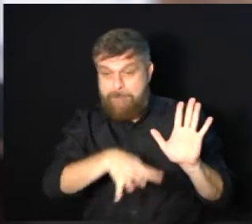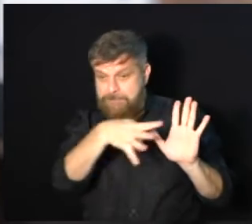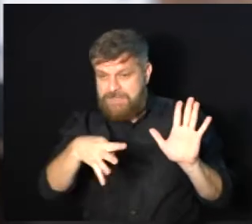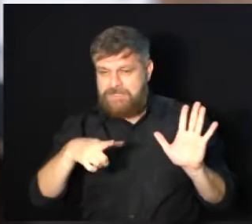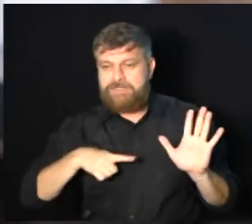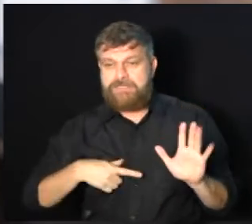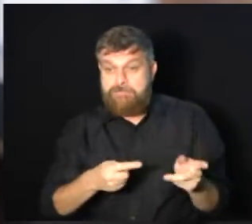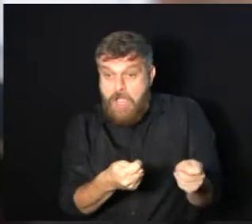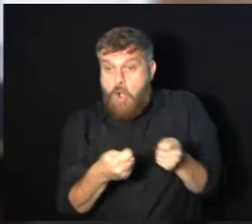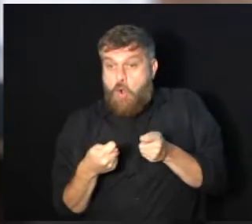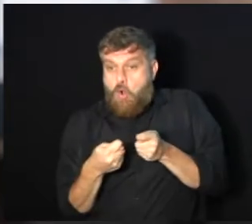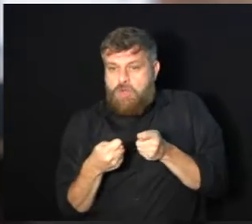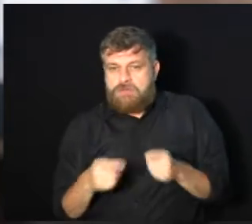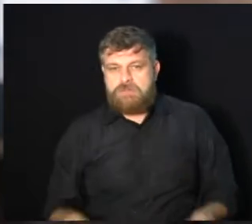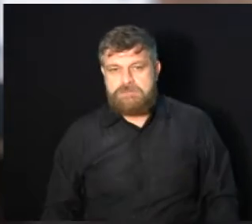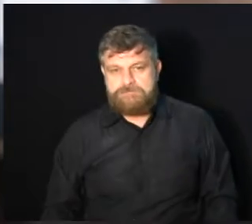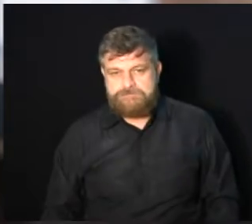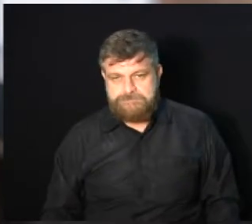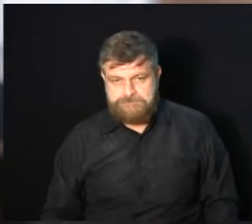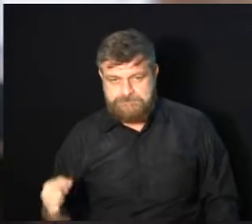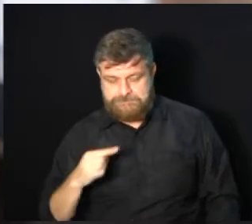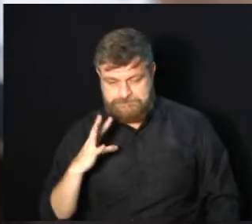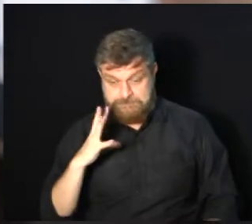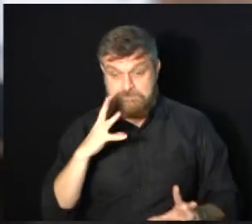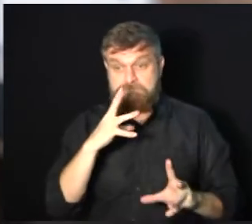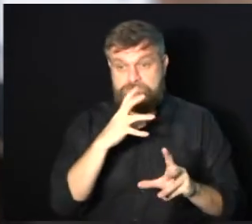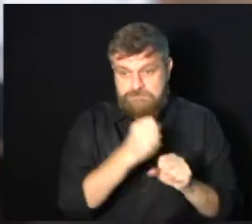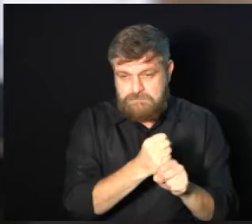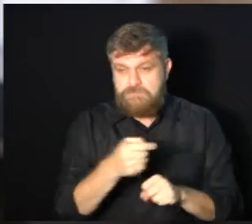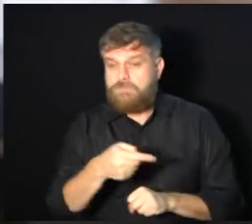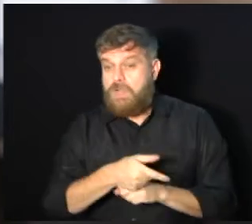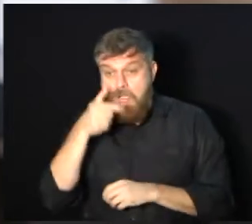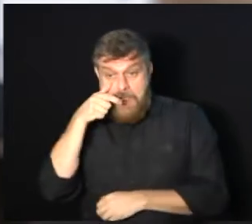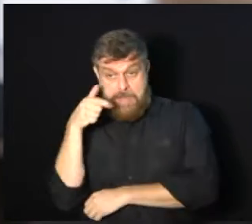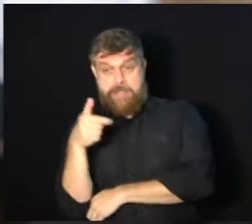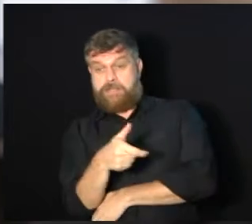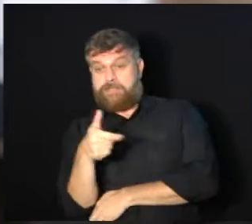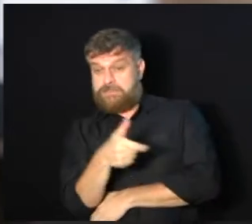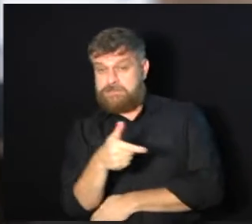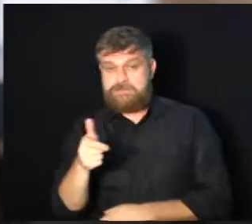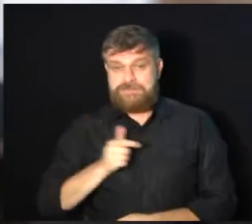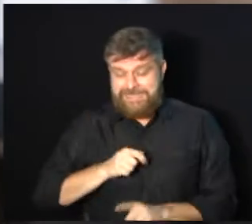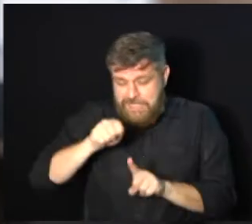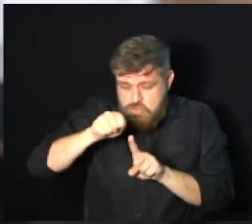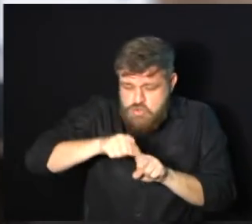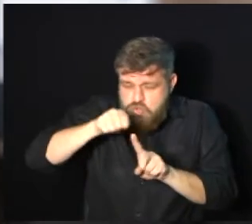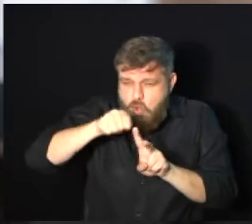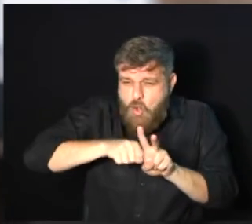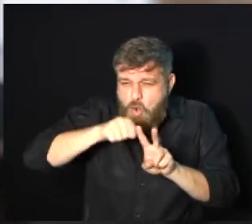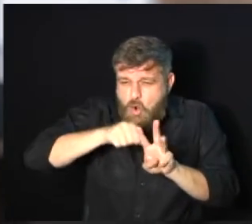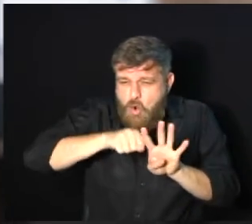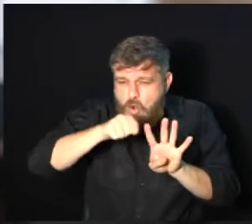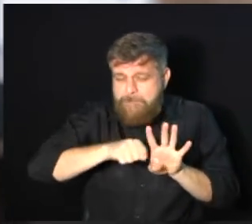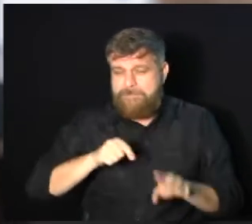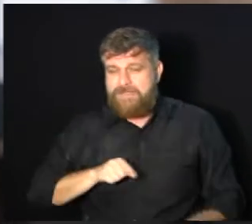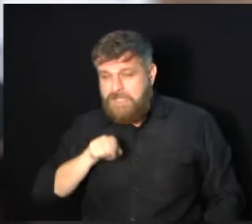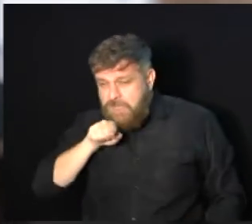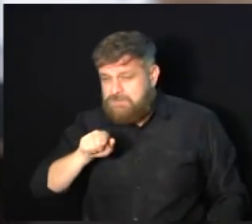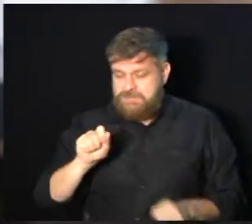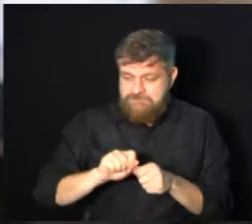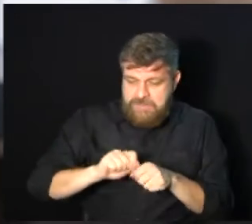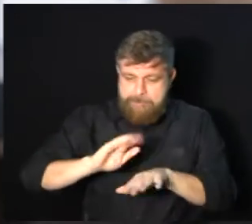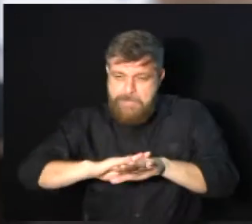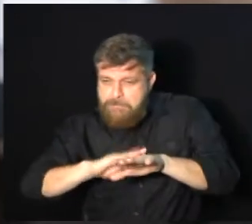seu controle. Isso aí seria interessante fazer mensal. Então, a cada mês você